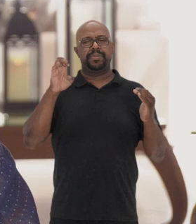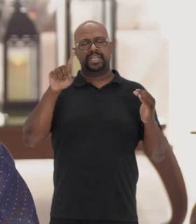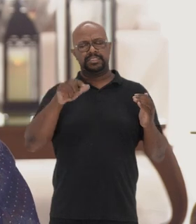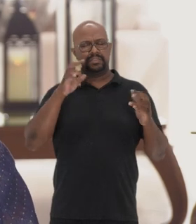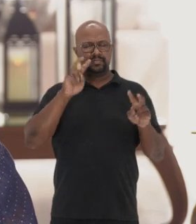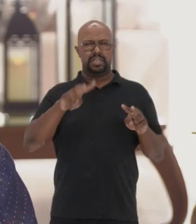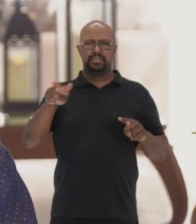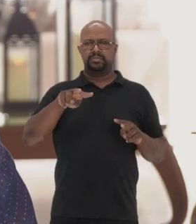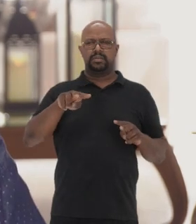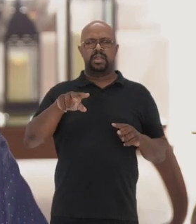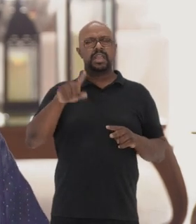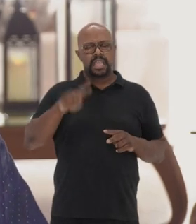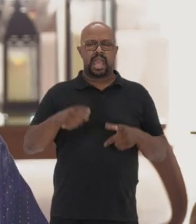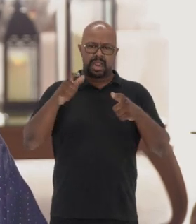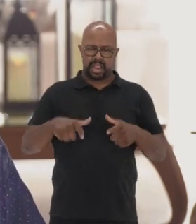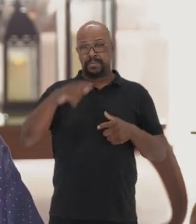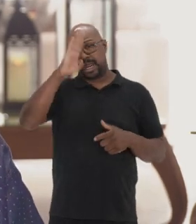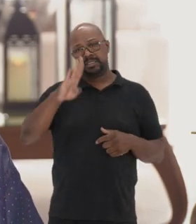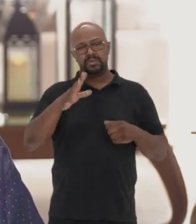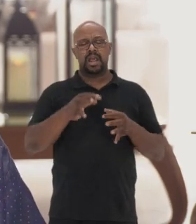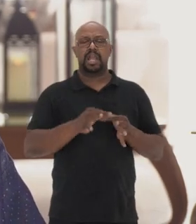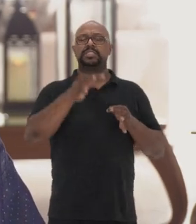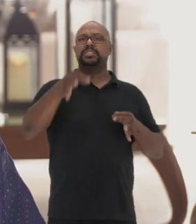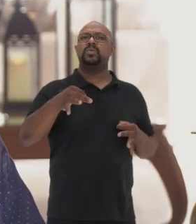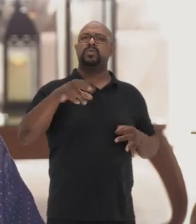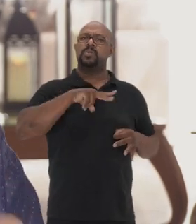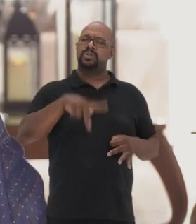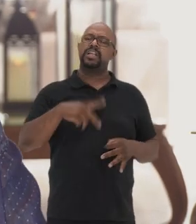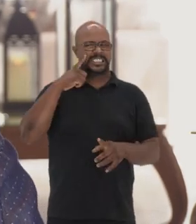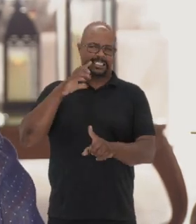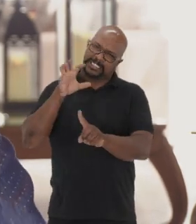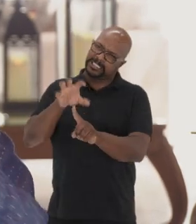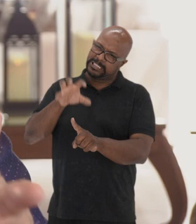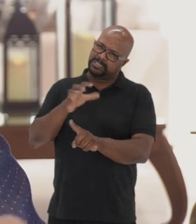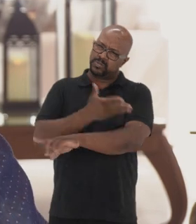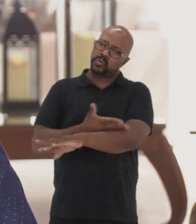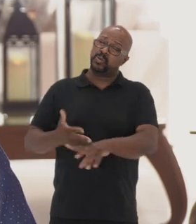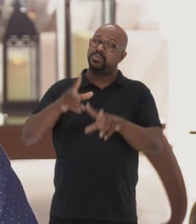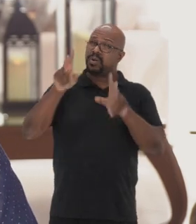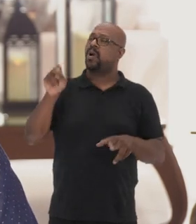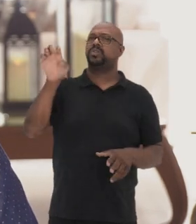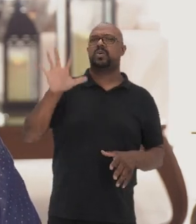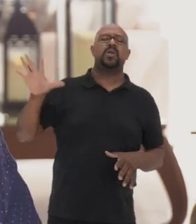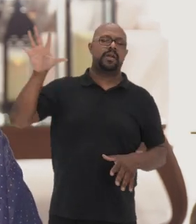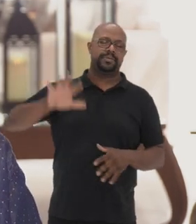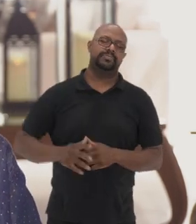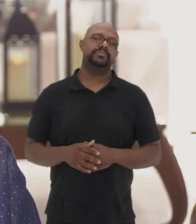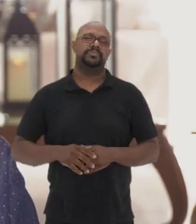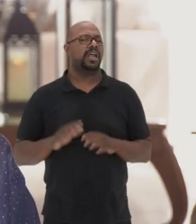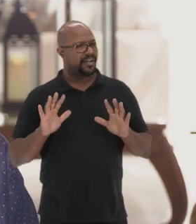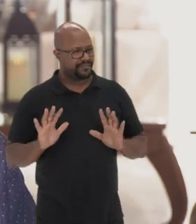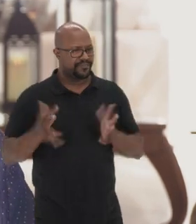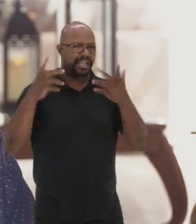como uma extensão de Portugal ele se esforçavam para manter seus costumes idênticos ao da Europa as